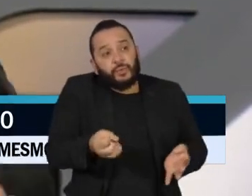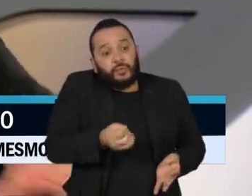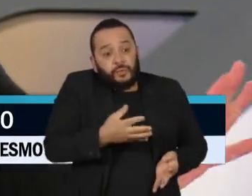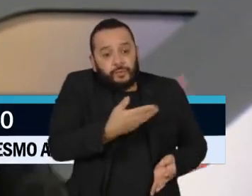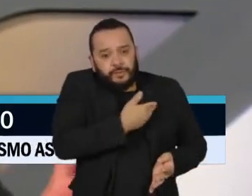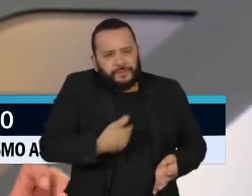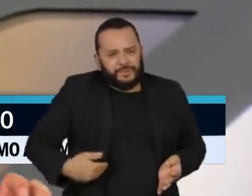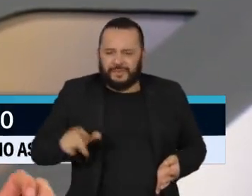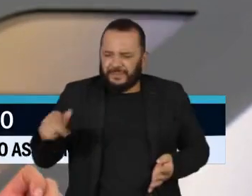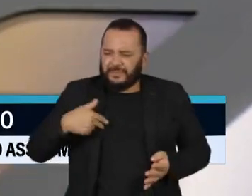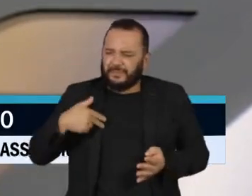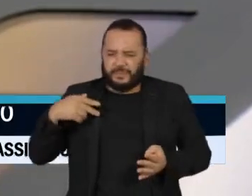bolsonarismo militante que tá aí nas ruas